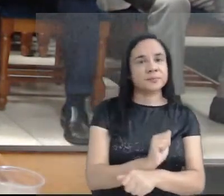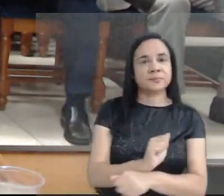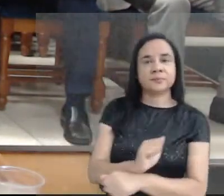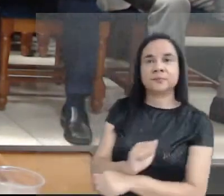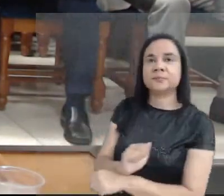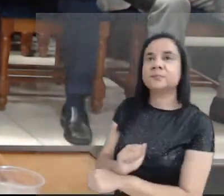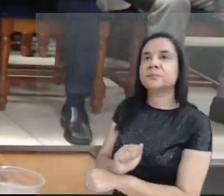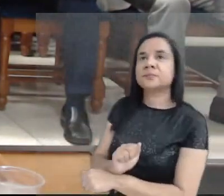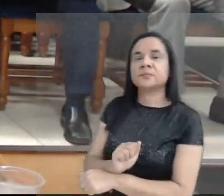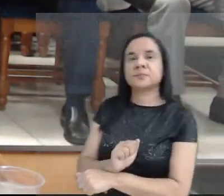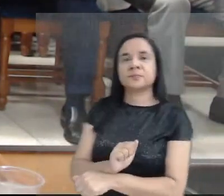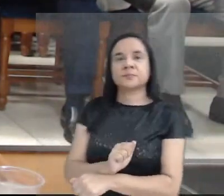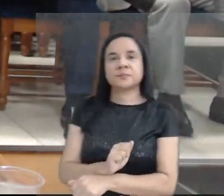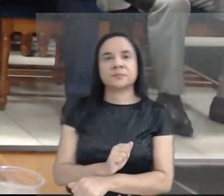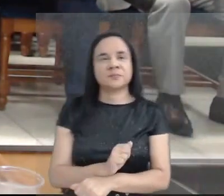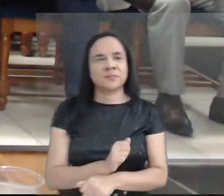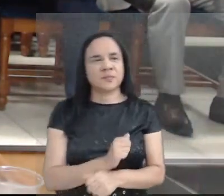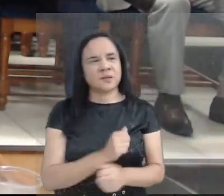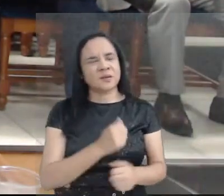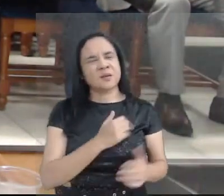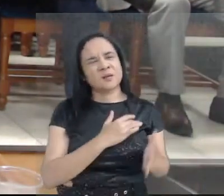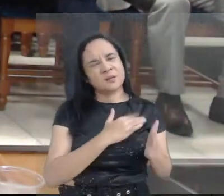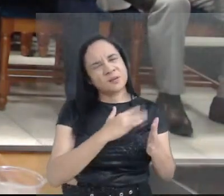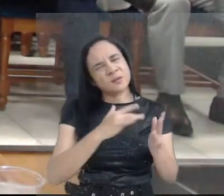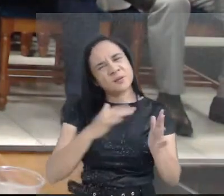Então, naquele período intestamentário,